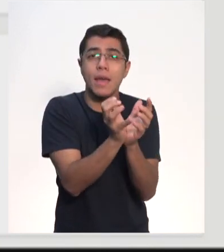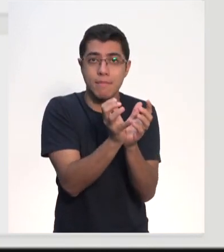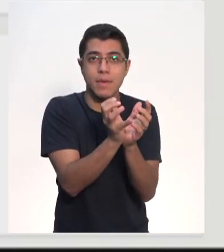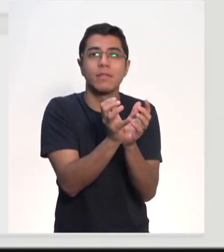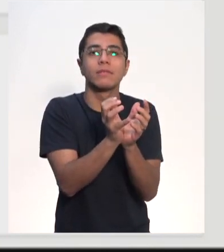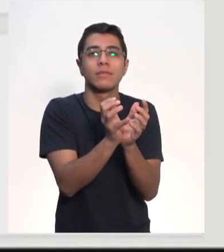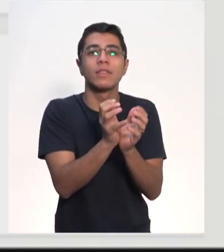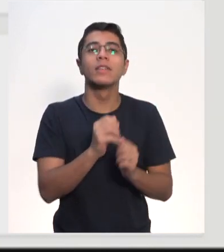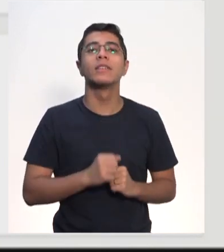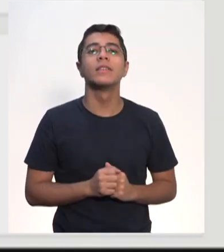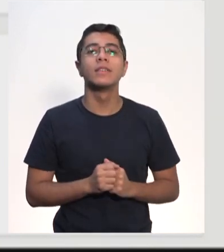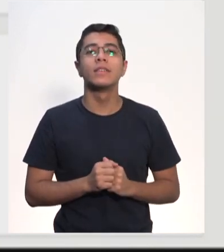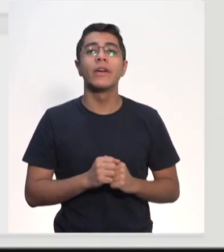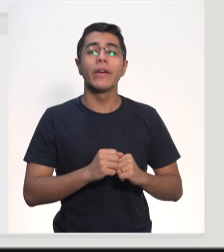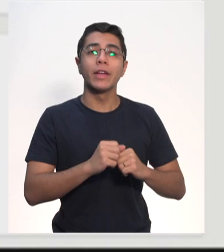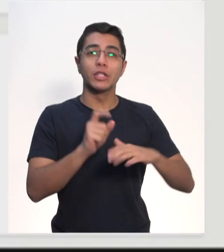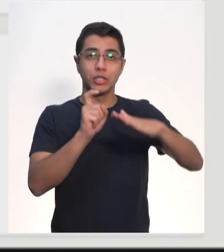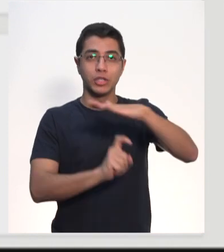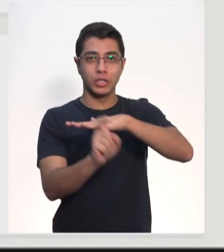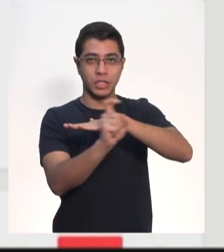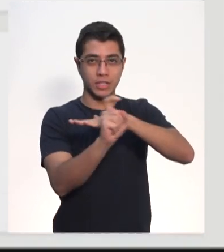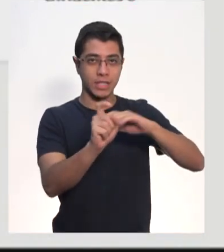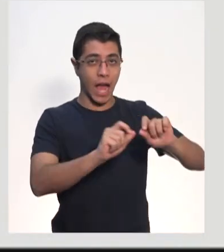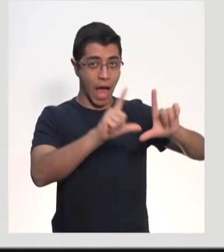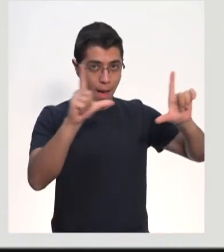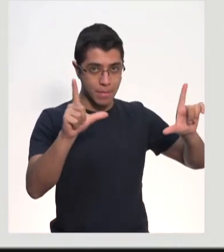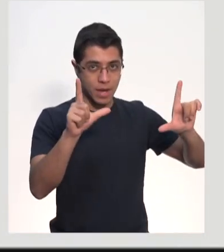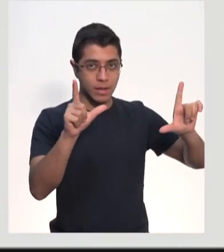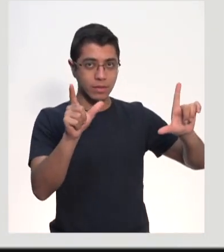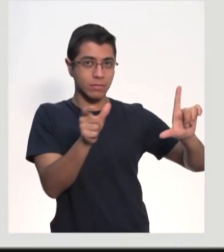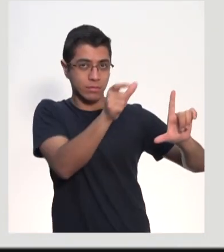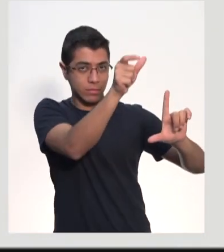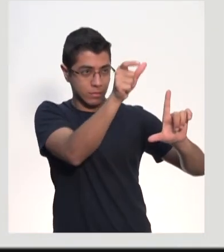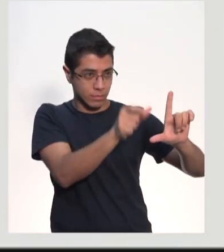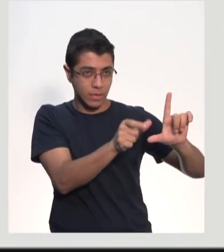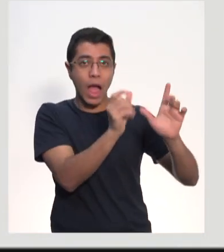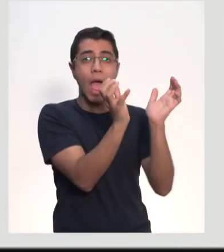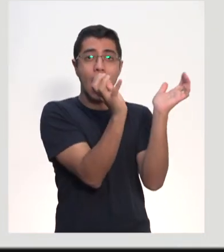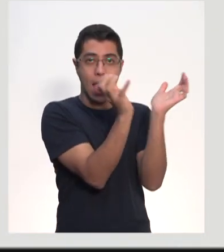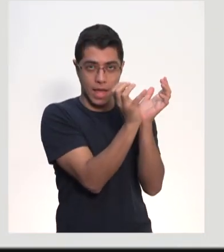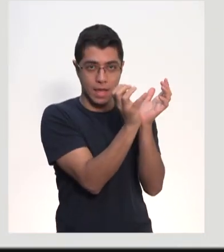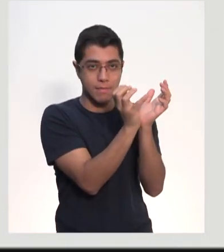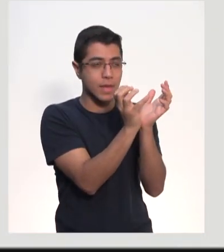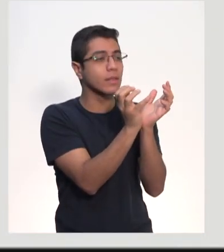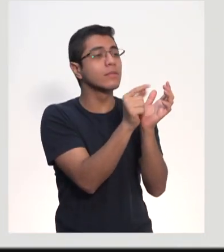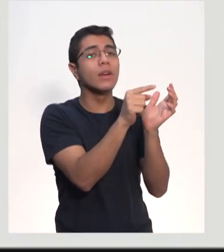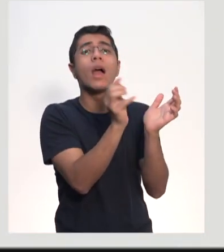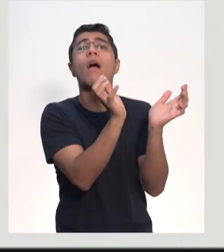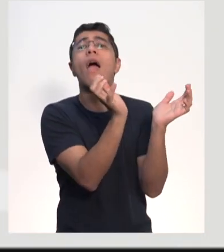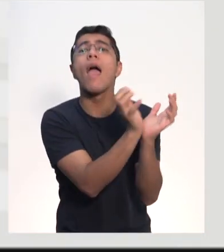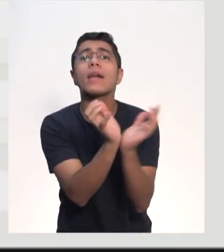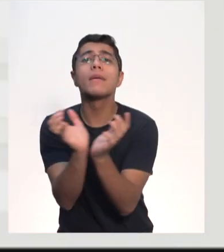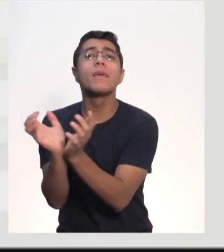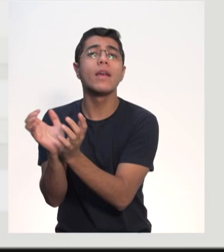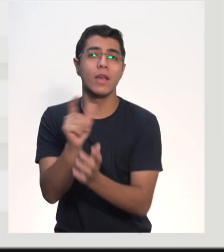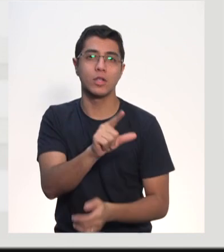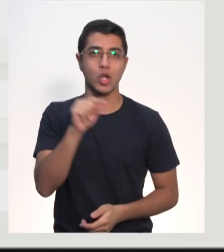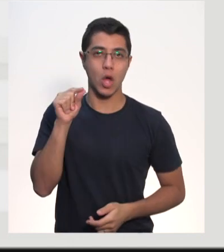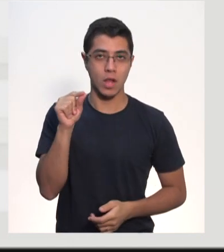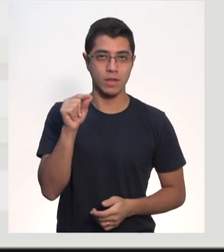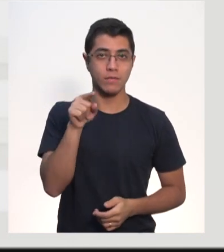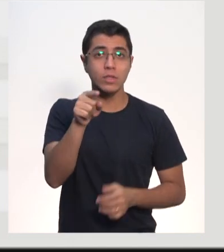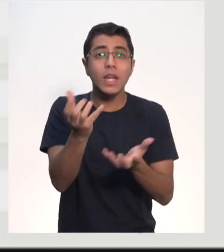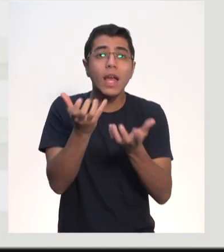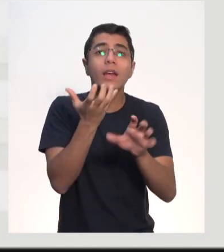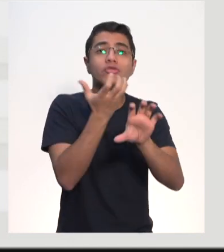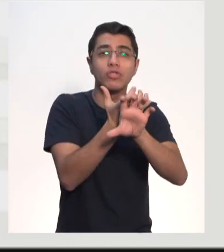Abra o Teams, selecione Equipes, selecione a equipe que você quer fazer a videochamada